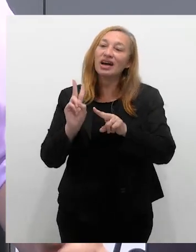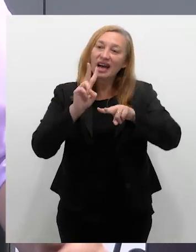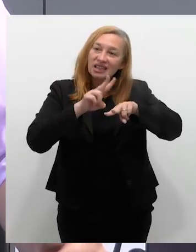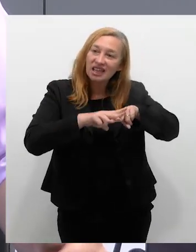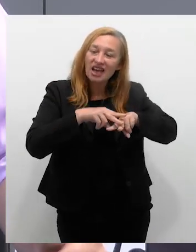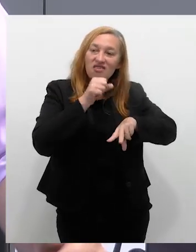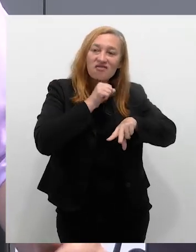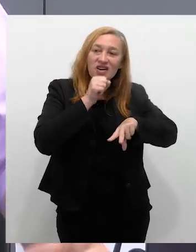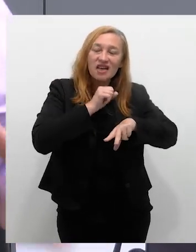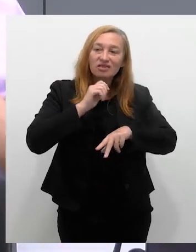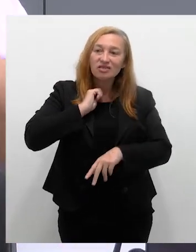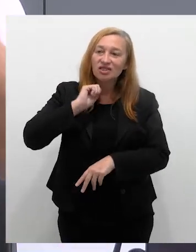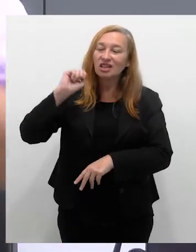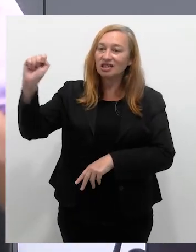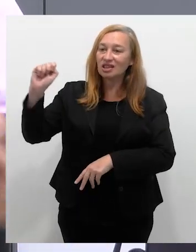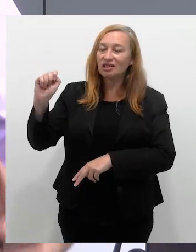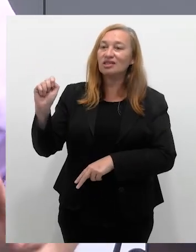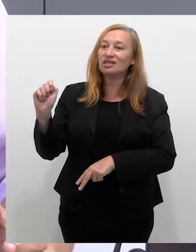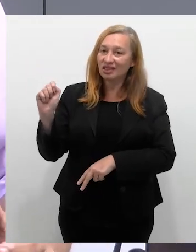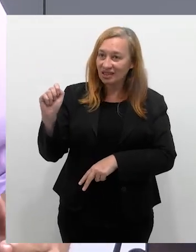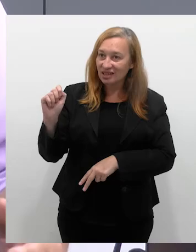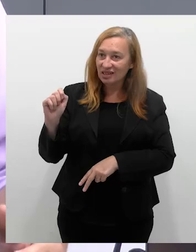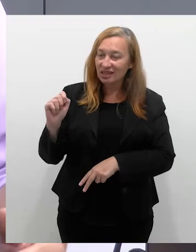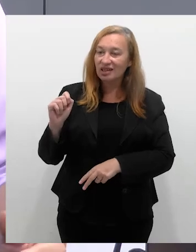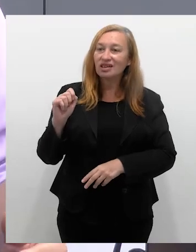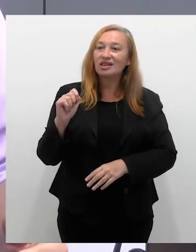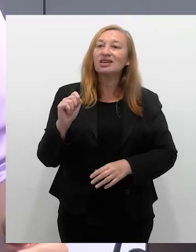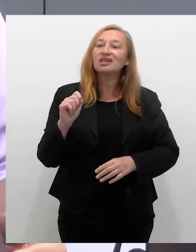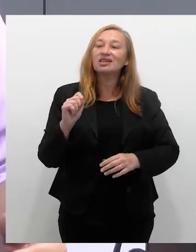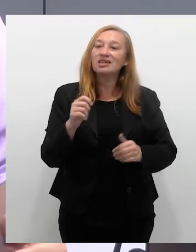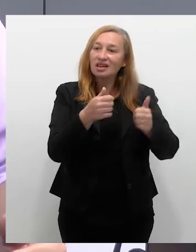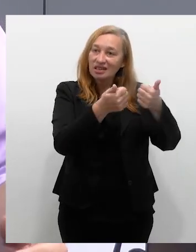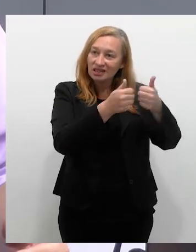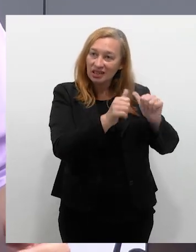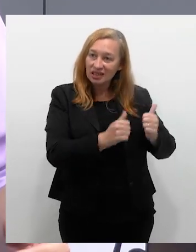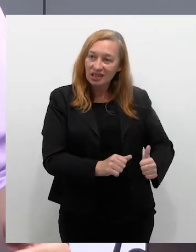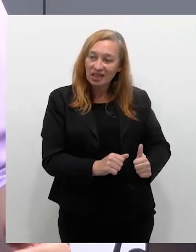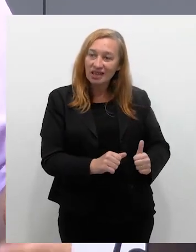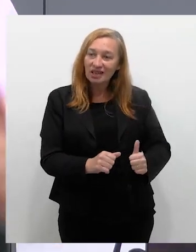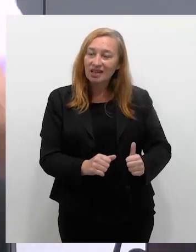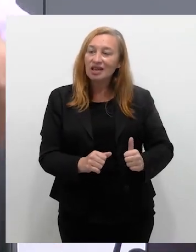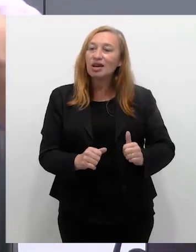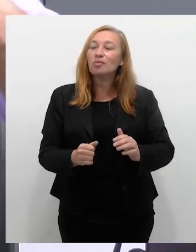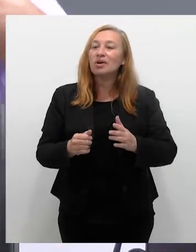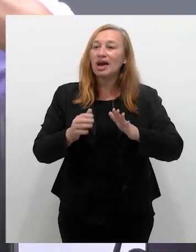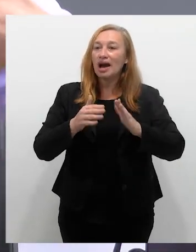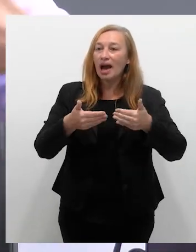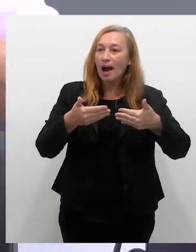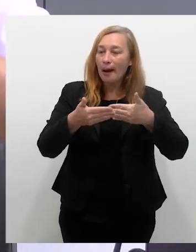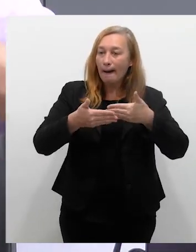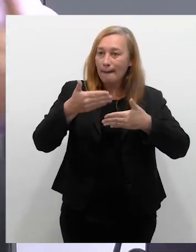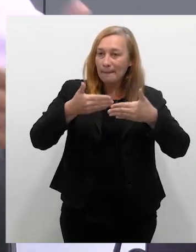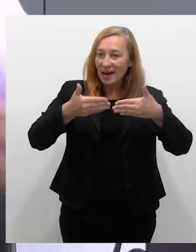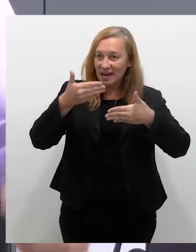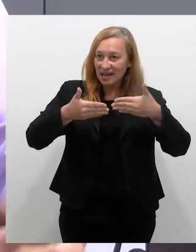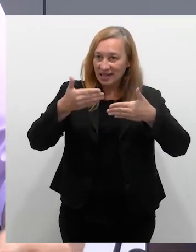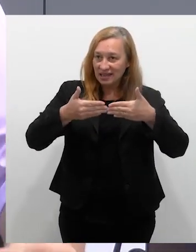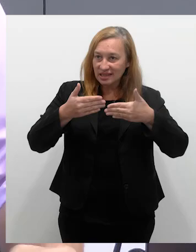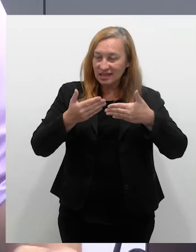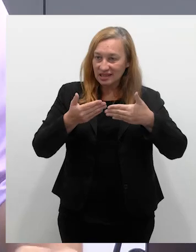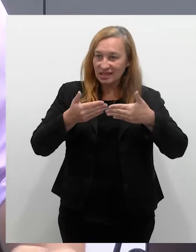ficou preso, né? Por isso que onde está a estátua dele era exatamente onde ficava a cela dele, porque a parede da cadeia vinha até a